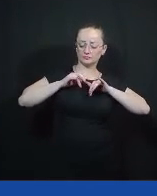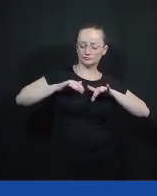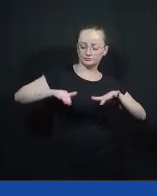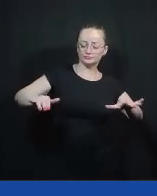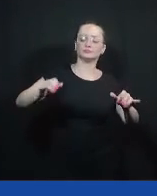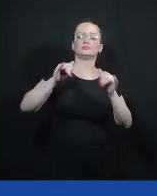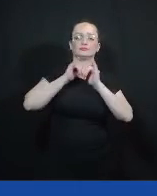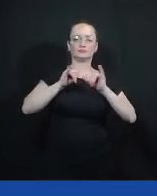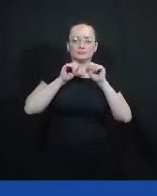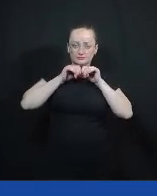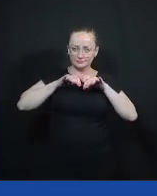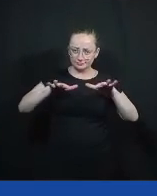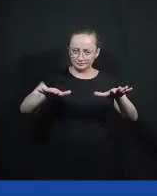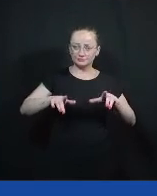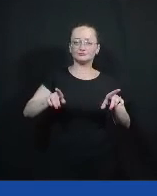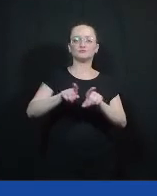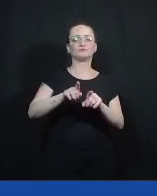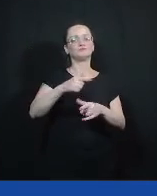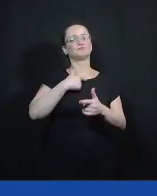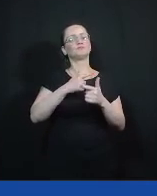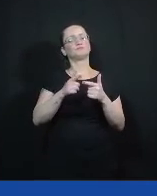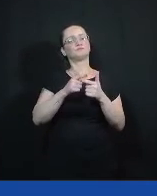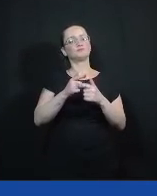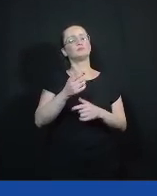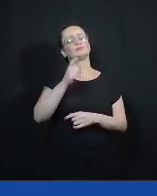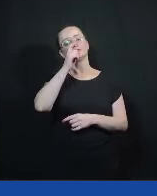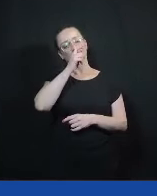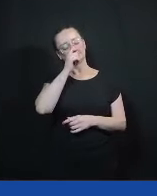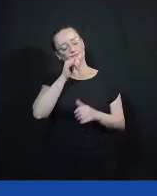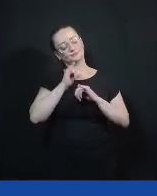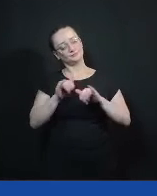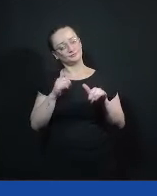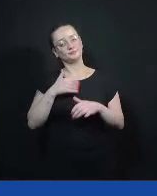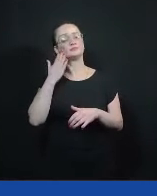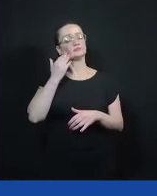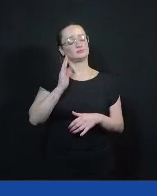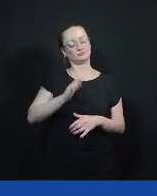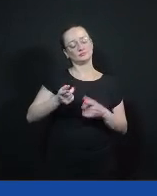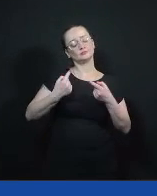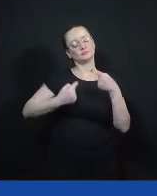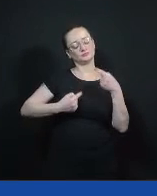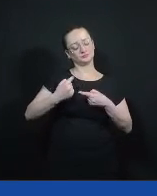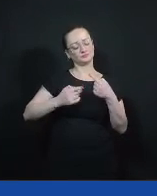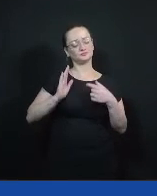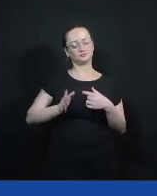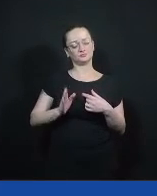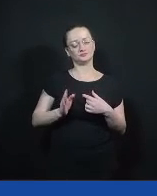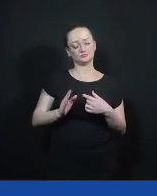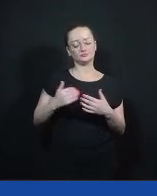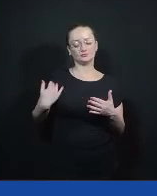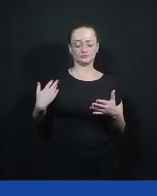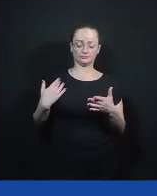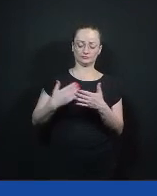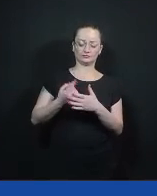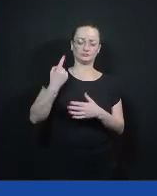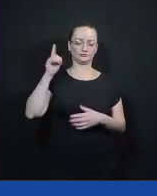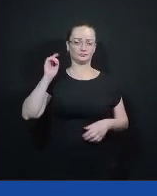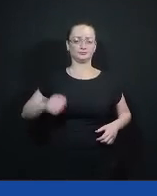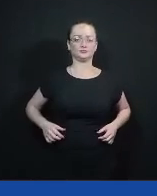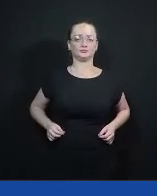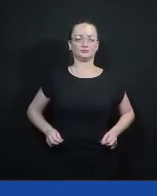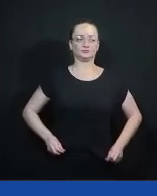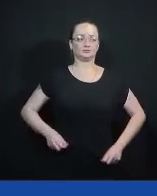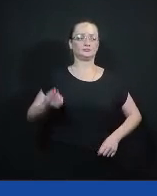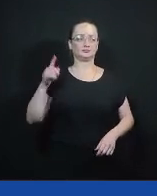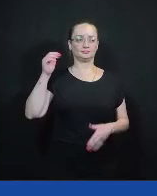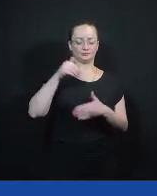de informação que também leva ao problema das fake news. E a gente já sabe, já discutimos bastante isso ao longo da última eleição,